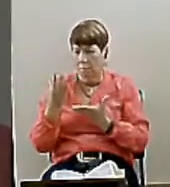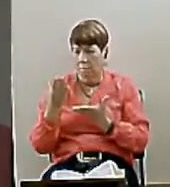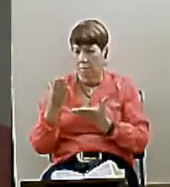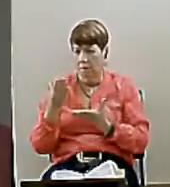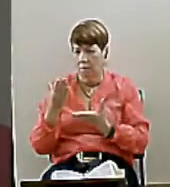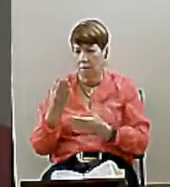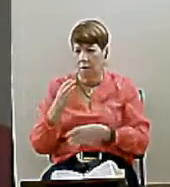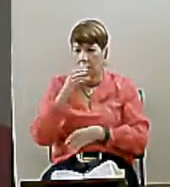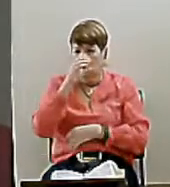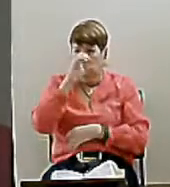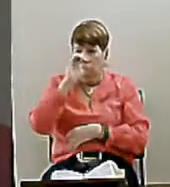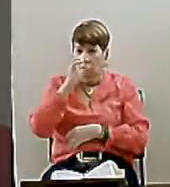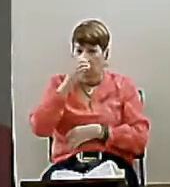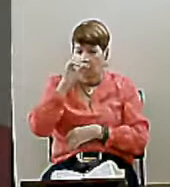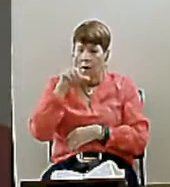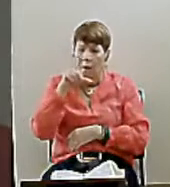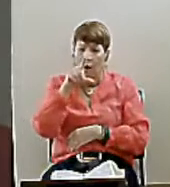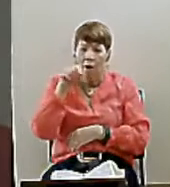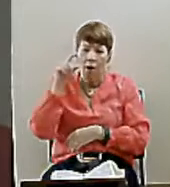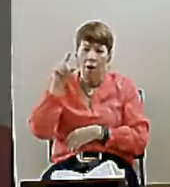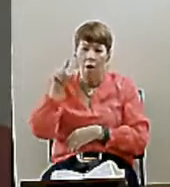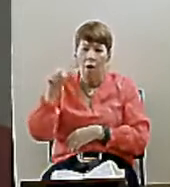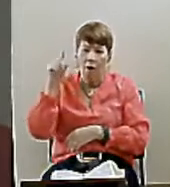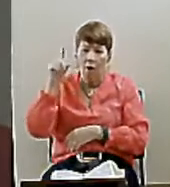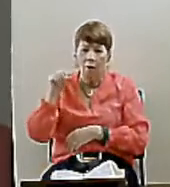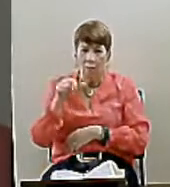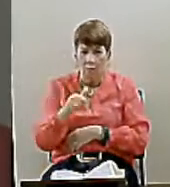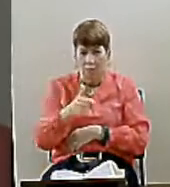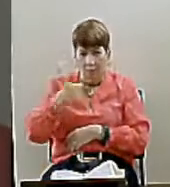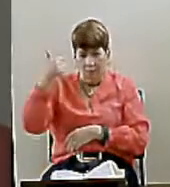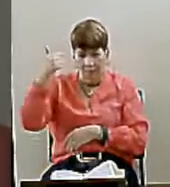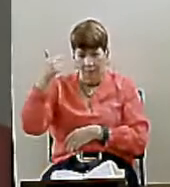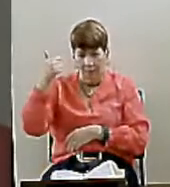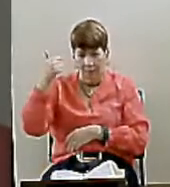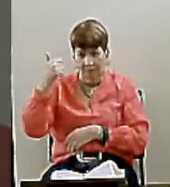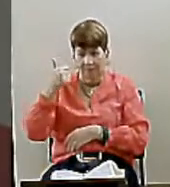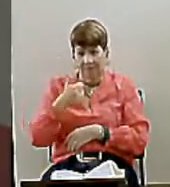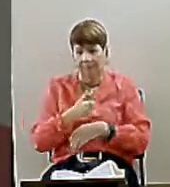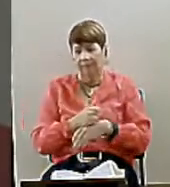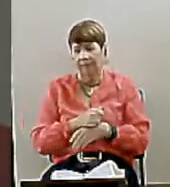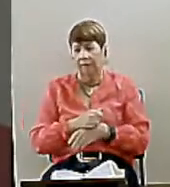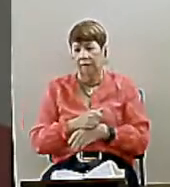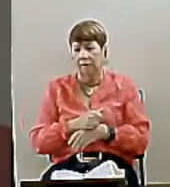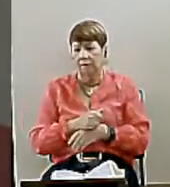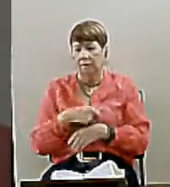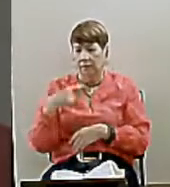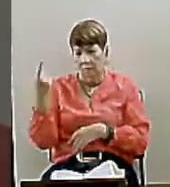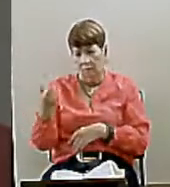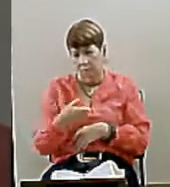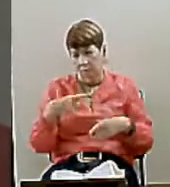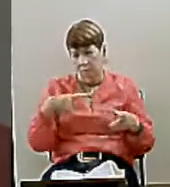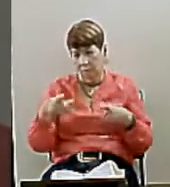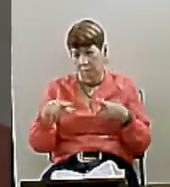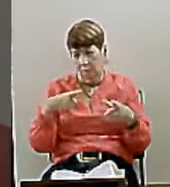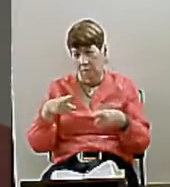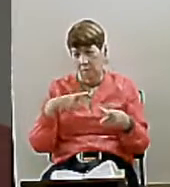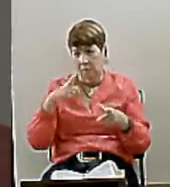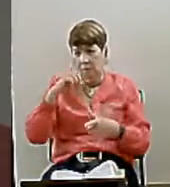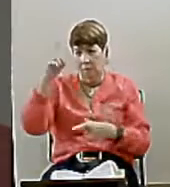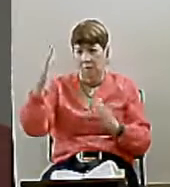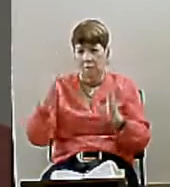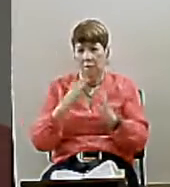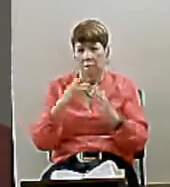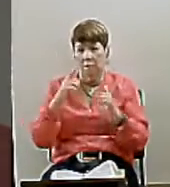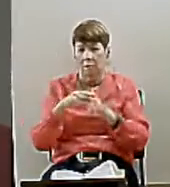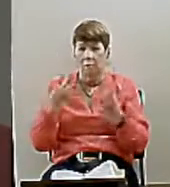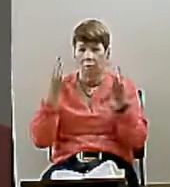porquinho tinha escolhido Os melhores materiais então quando nós trabalhamos para Deus na igreja nós precisamos prestar